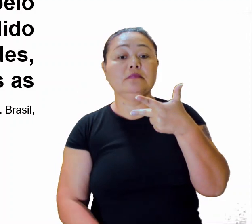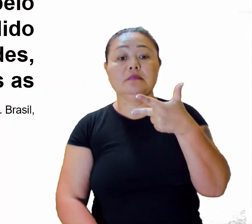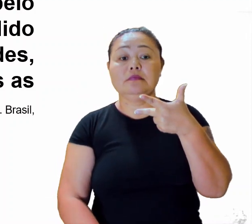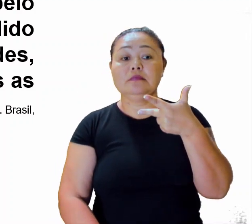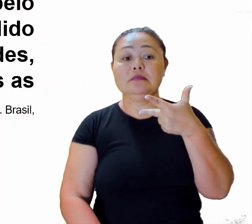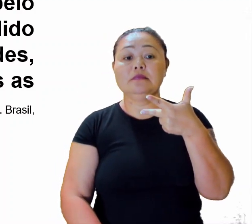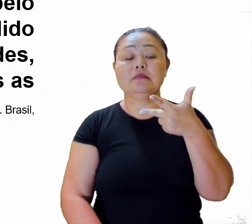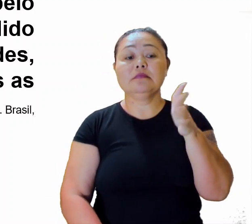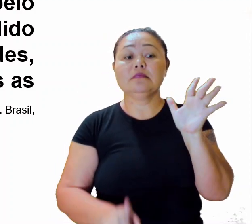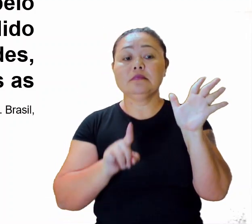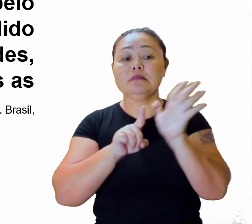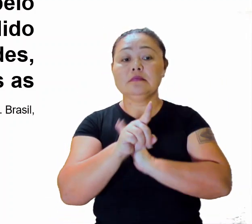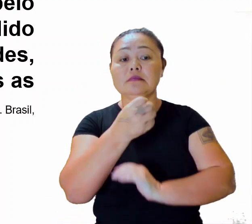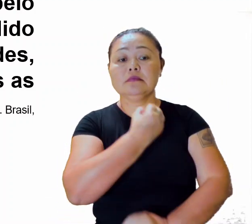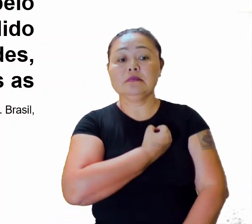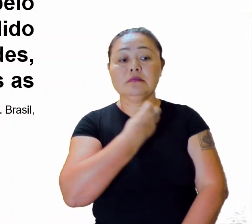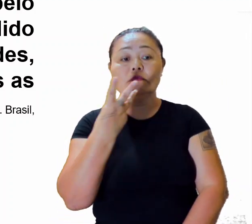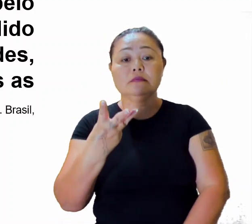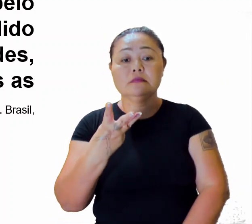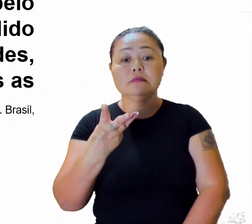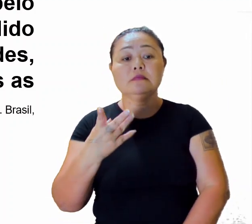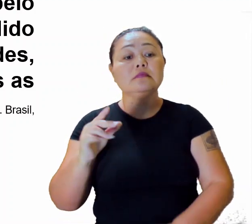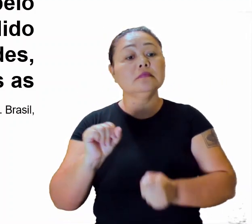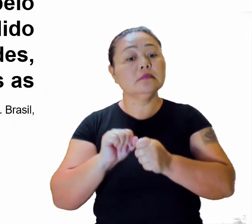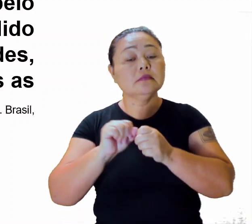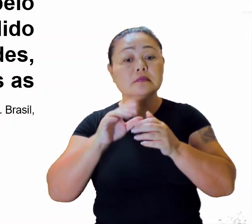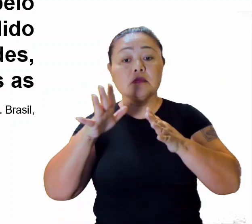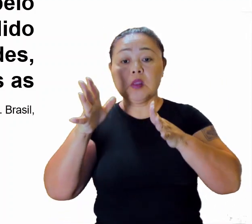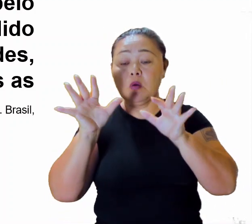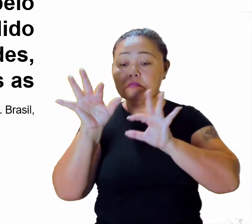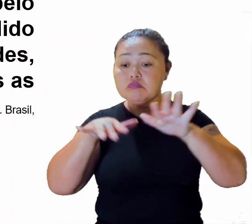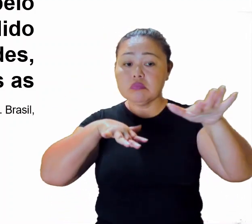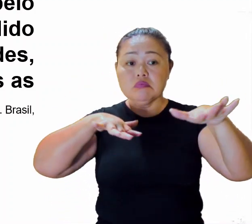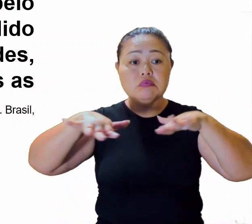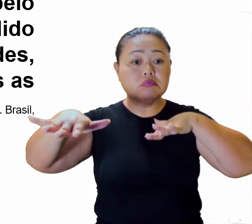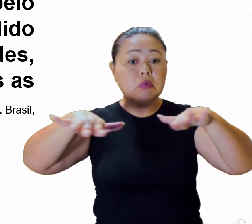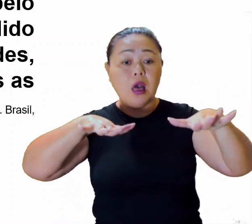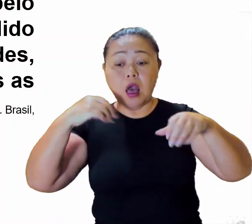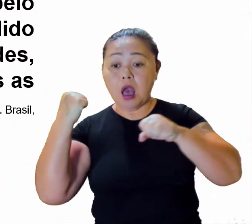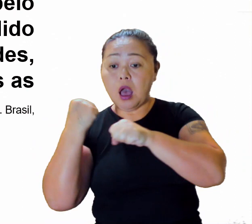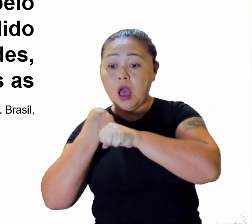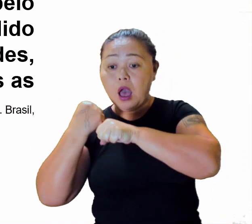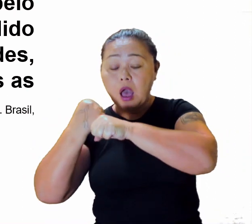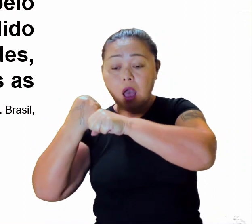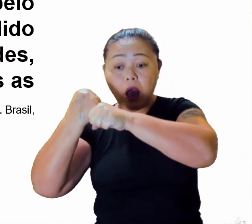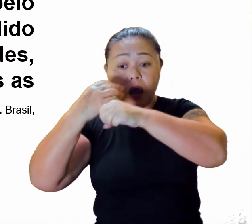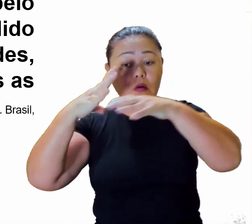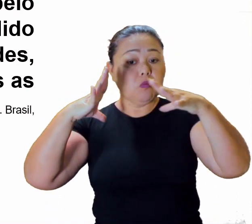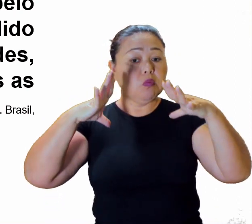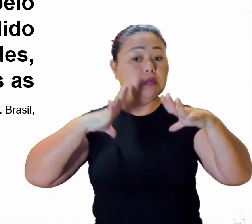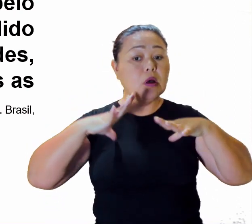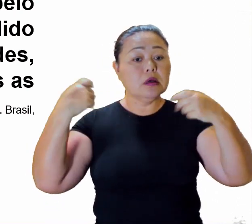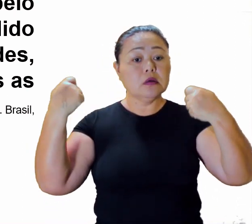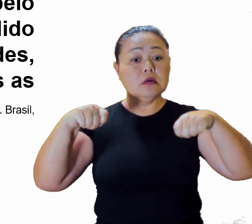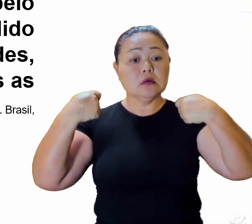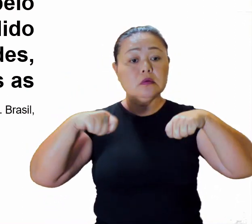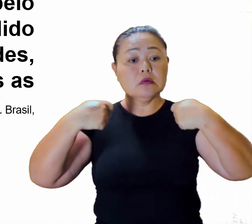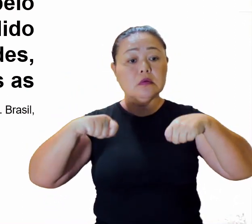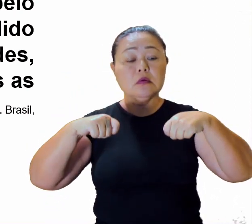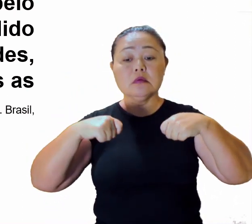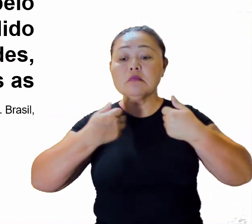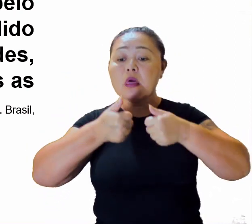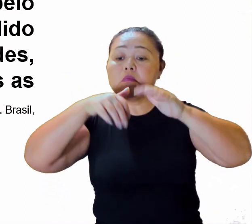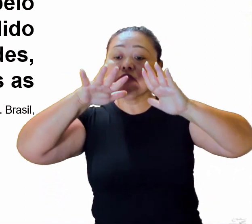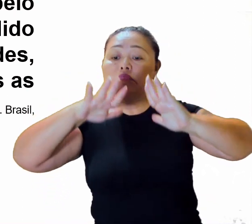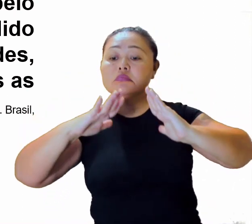Questão 3. Trata-se de um gigantesco movimento de construção de cidades necessário para